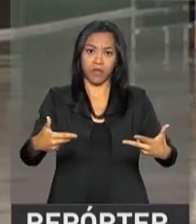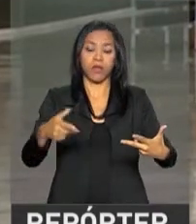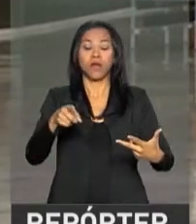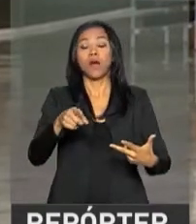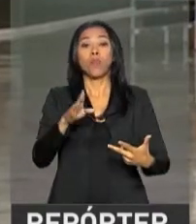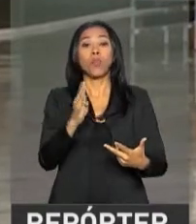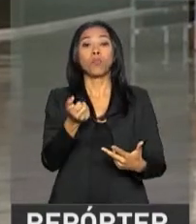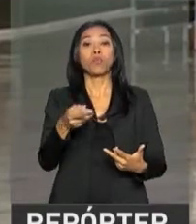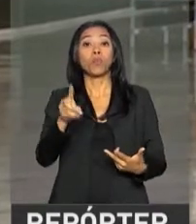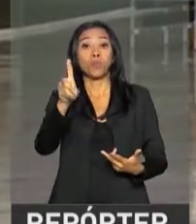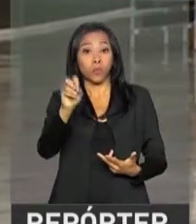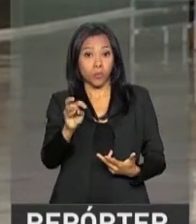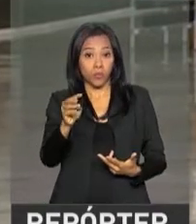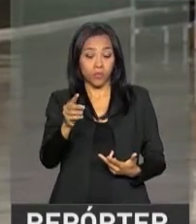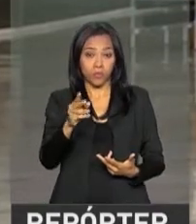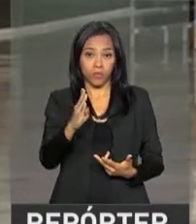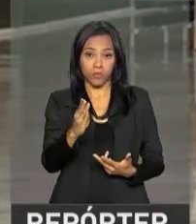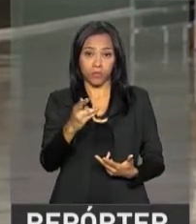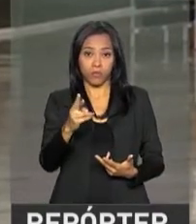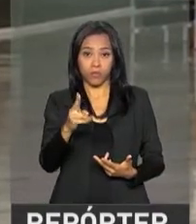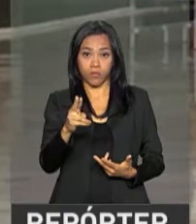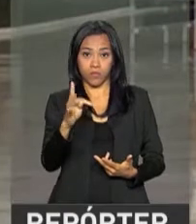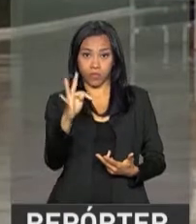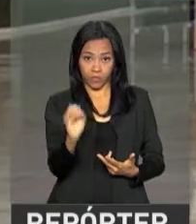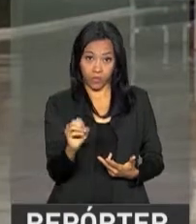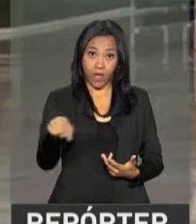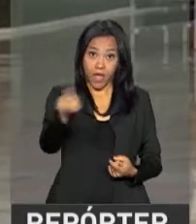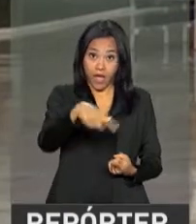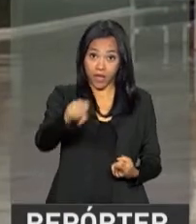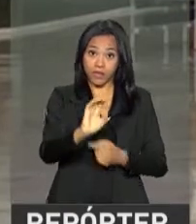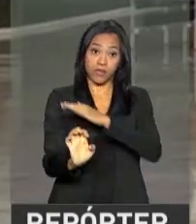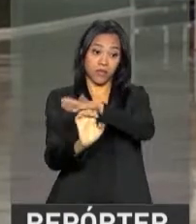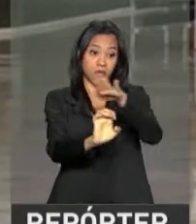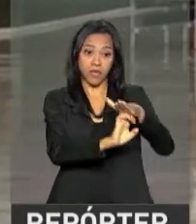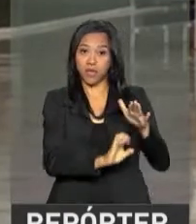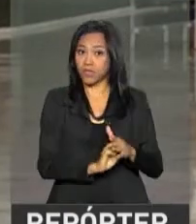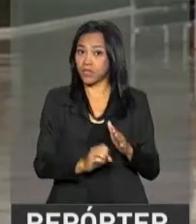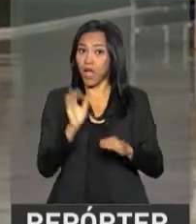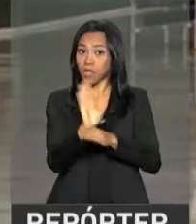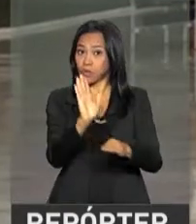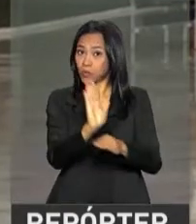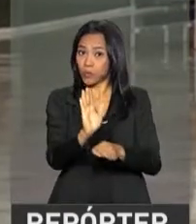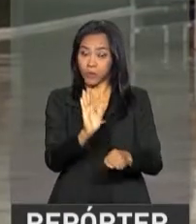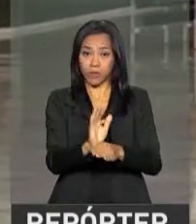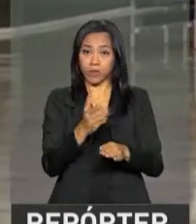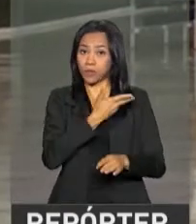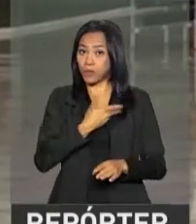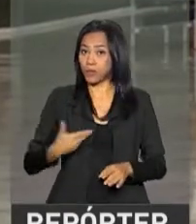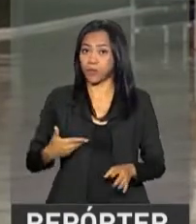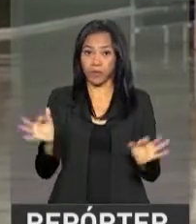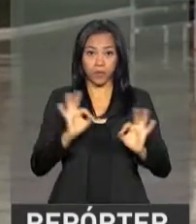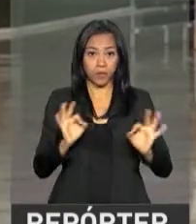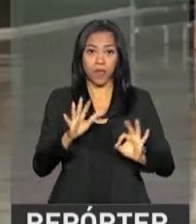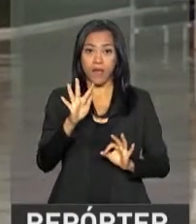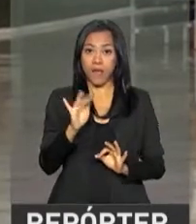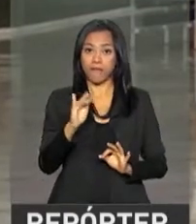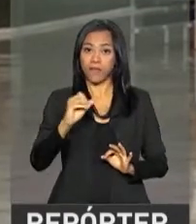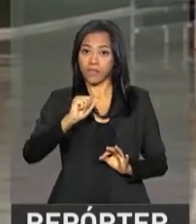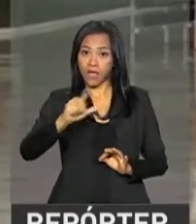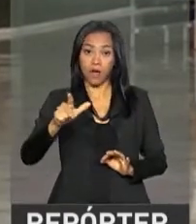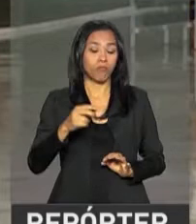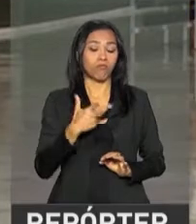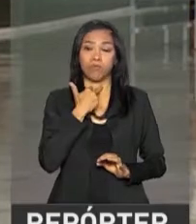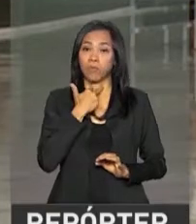essas empresas também não podem receber benefícios fiscais e participarem de licitações de contratos